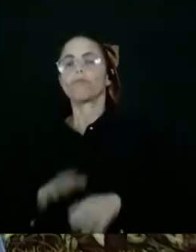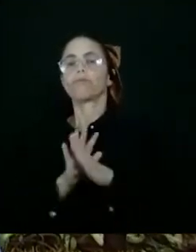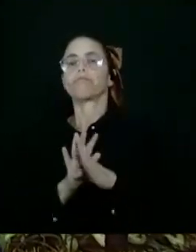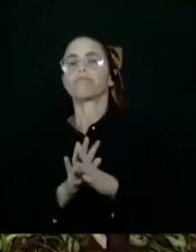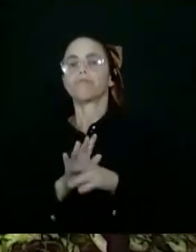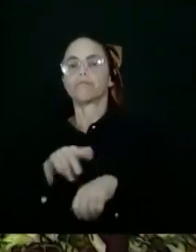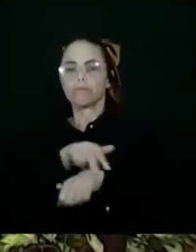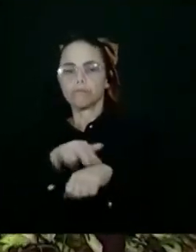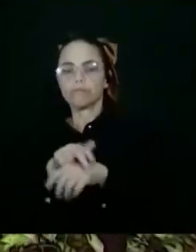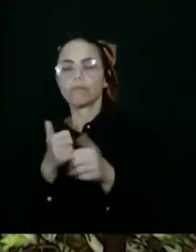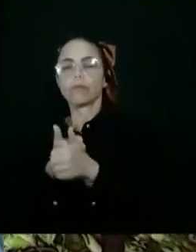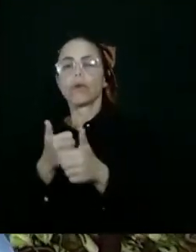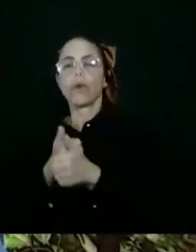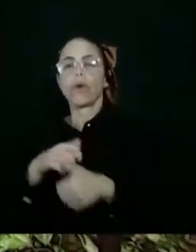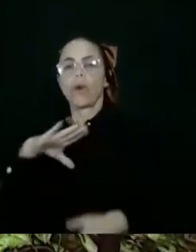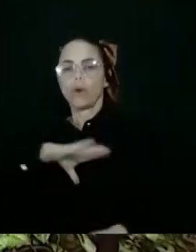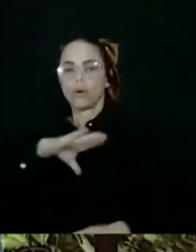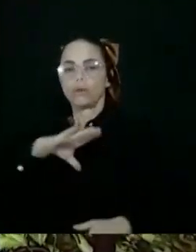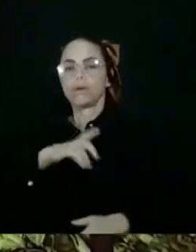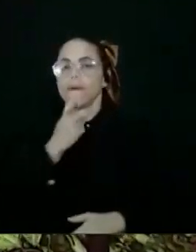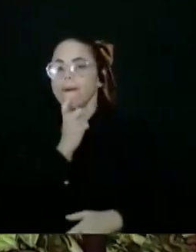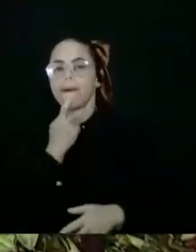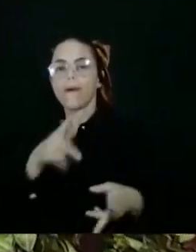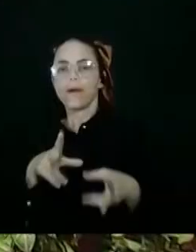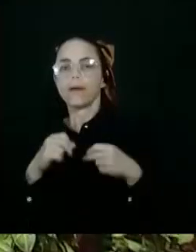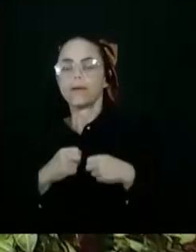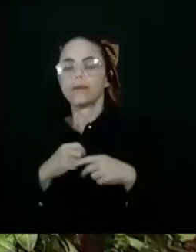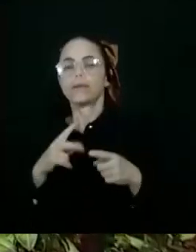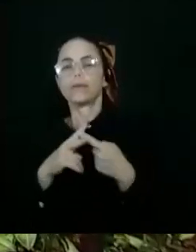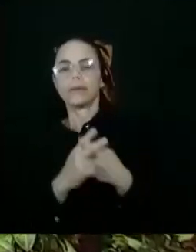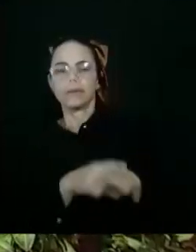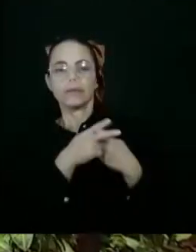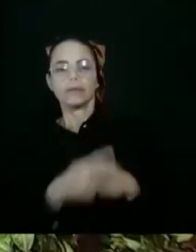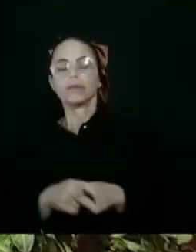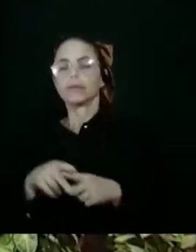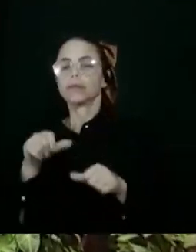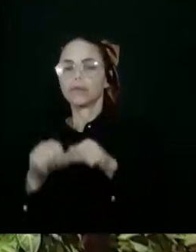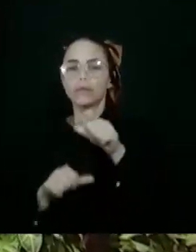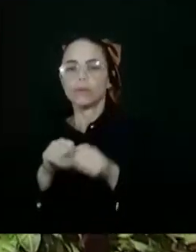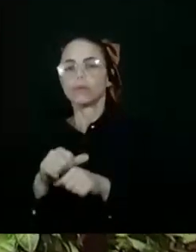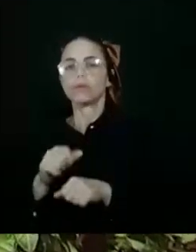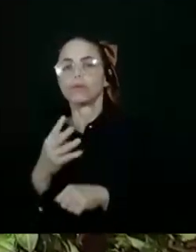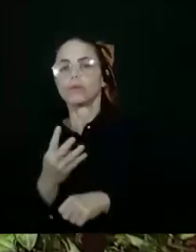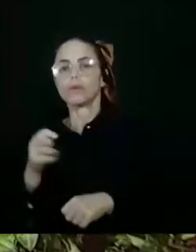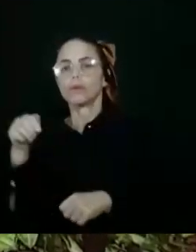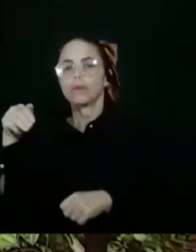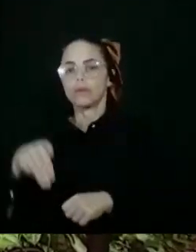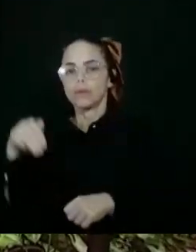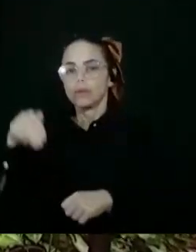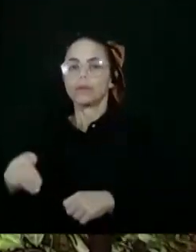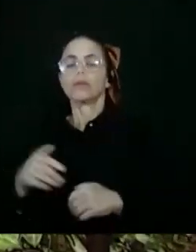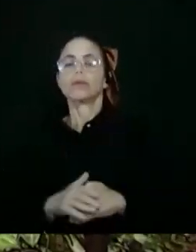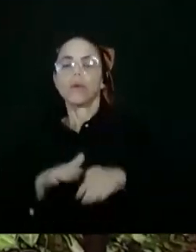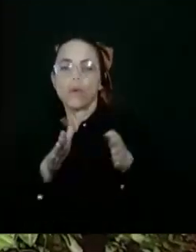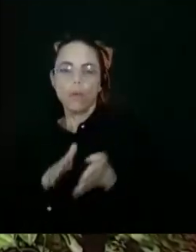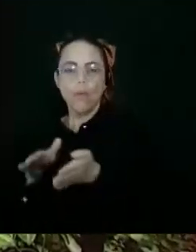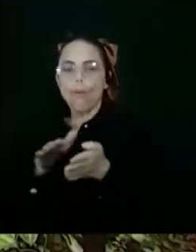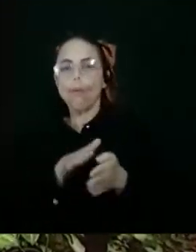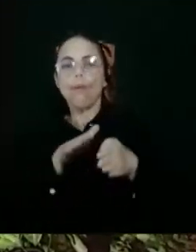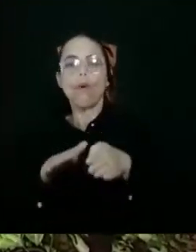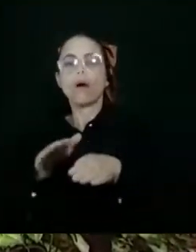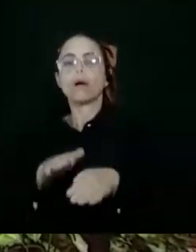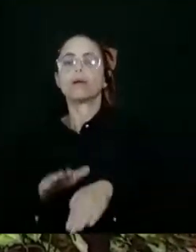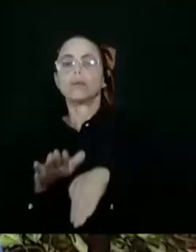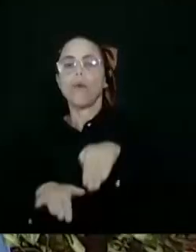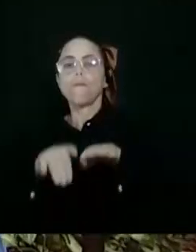próximo ao centro de Campinas e merecia essa revitalização. Foram trocados 4 mil metros quadrados de piso intertravado, que é aquele